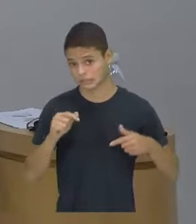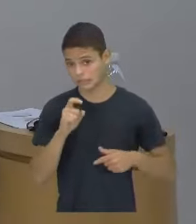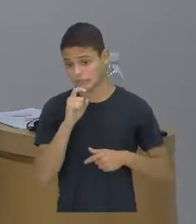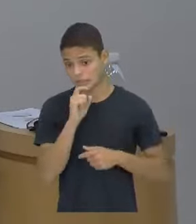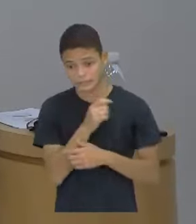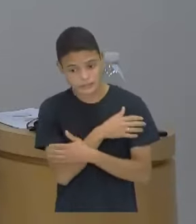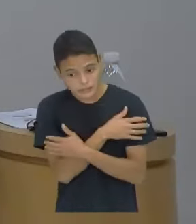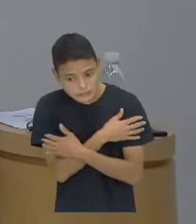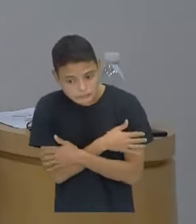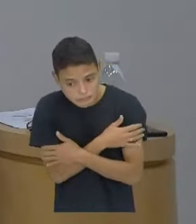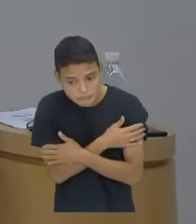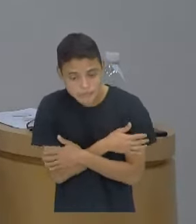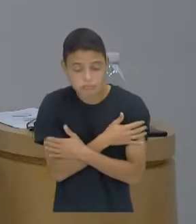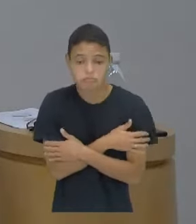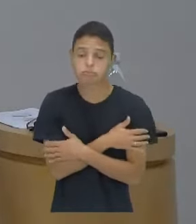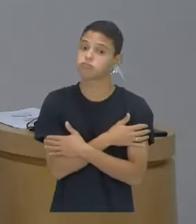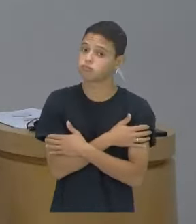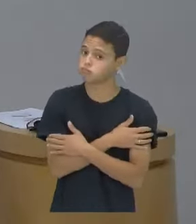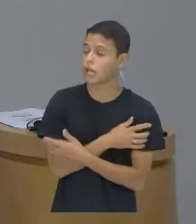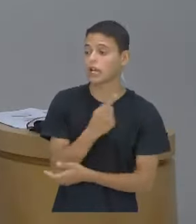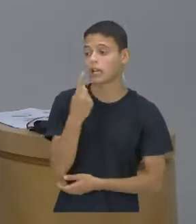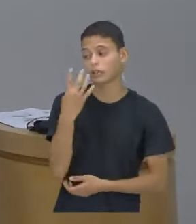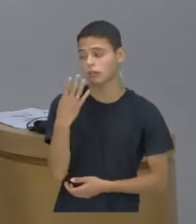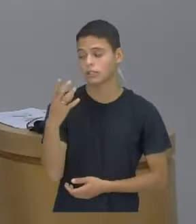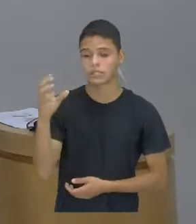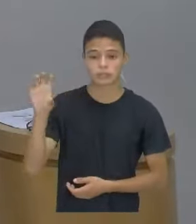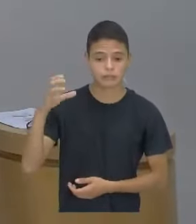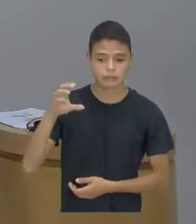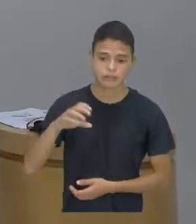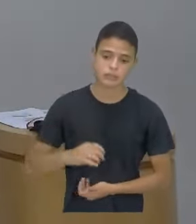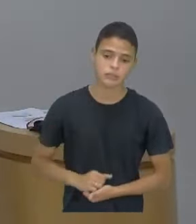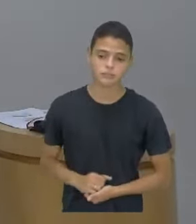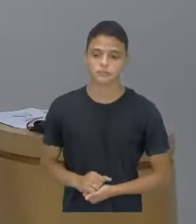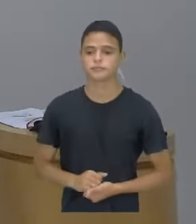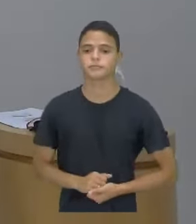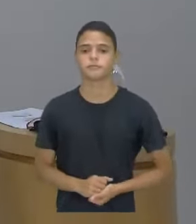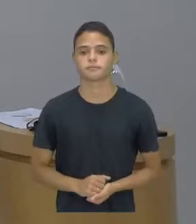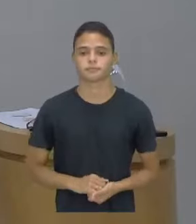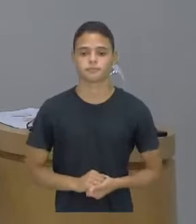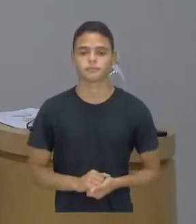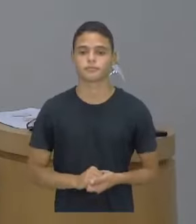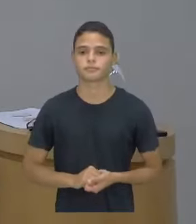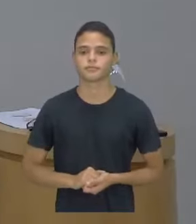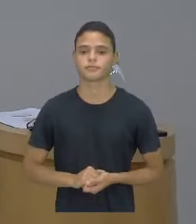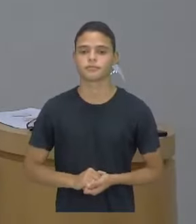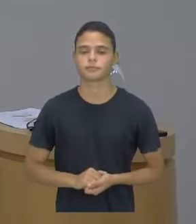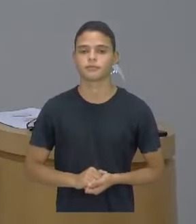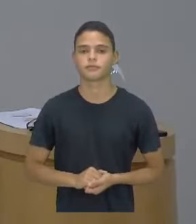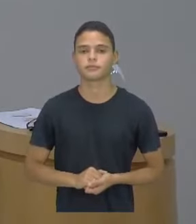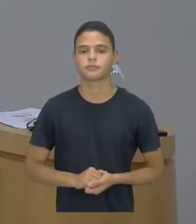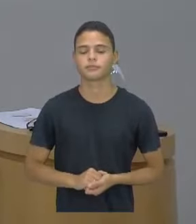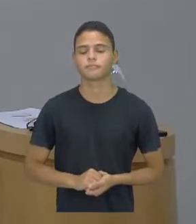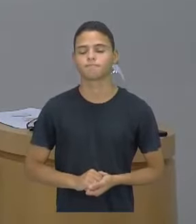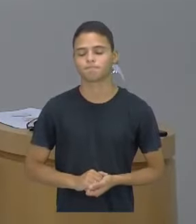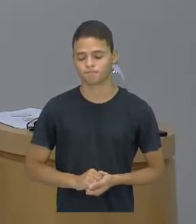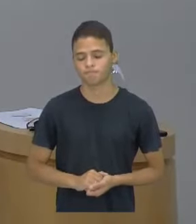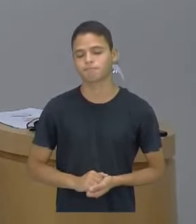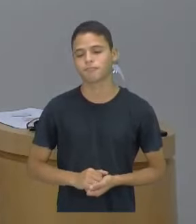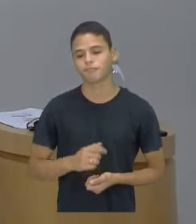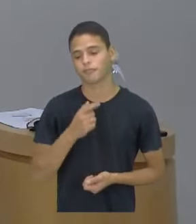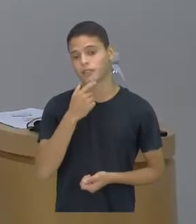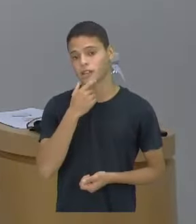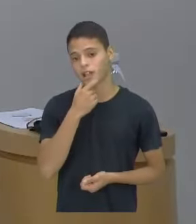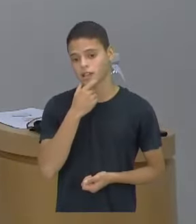tá chovendo, 14 graus. Good evening, students and teachers of the third grade.